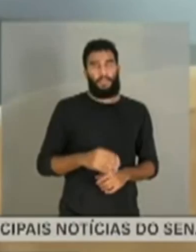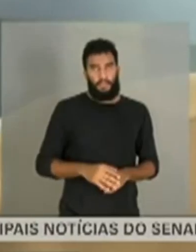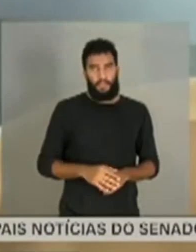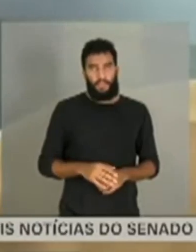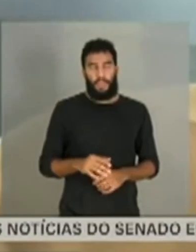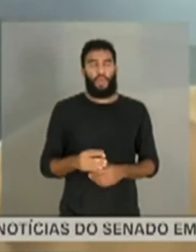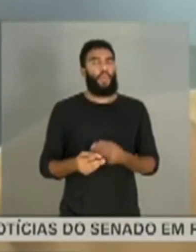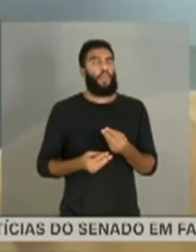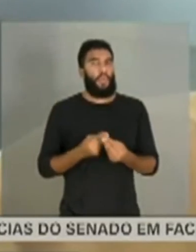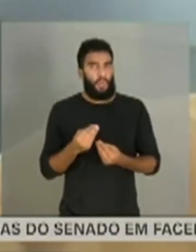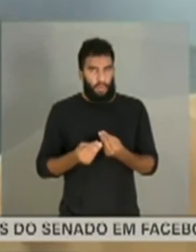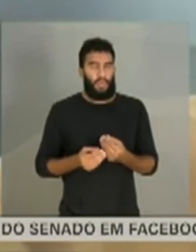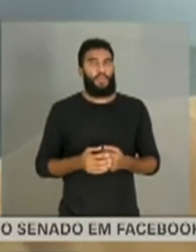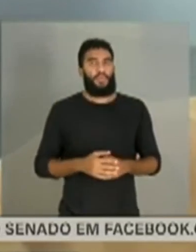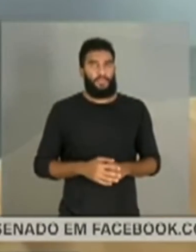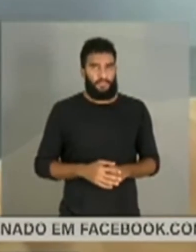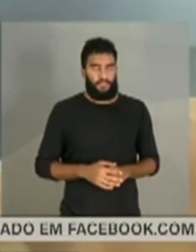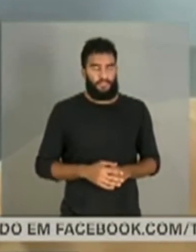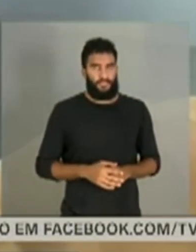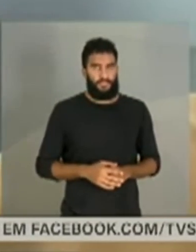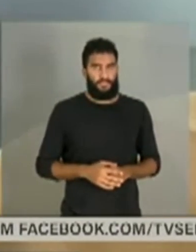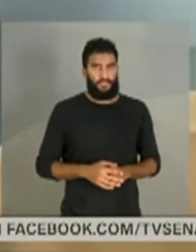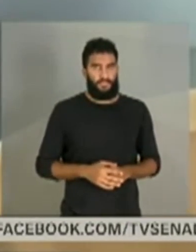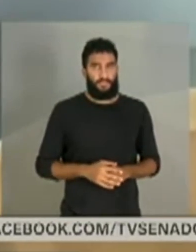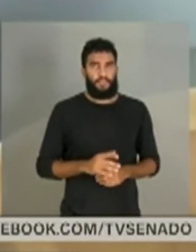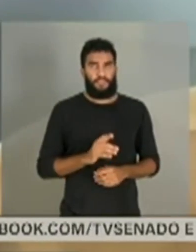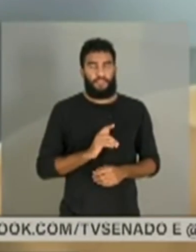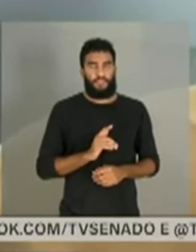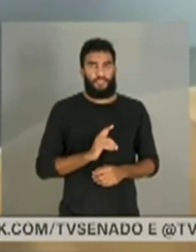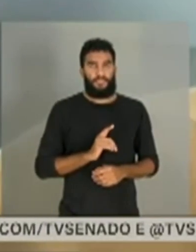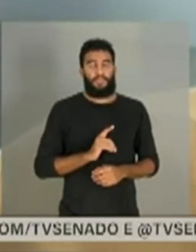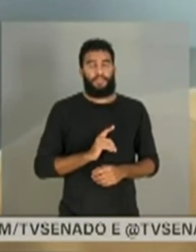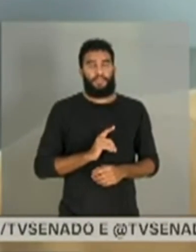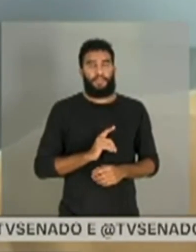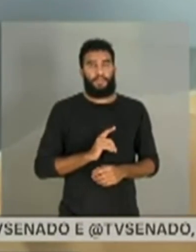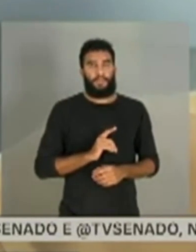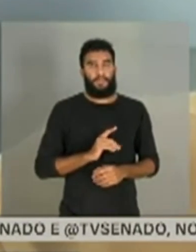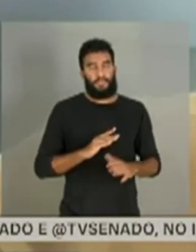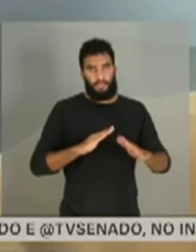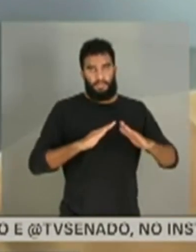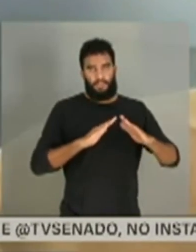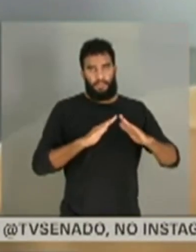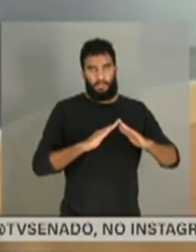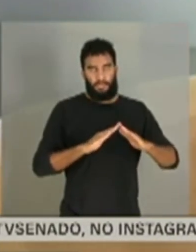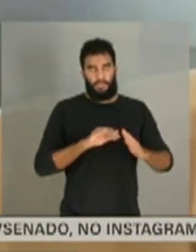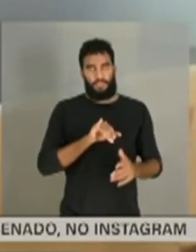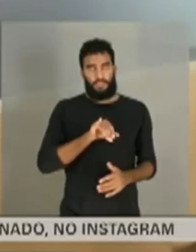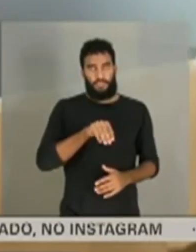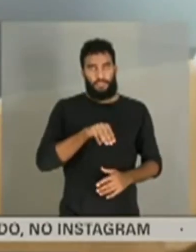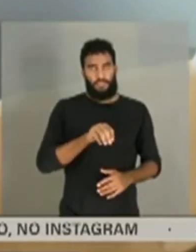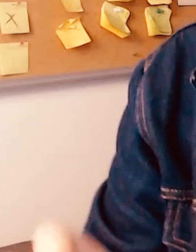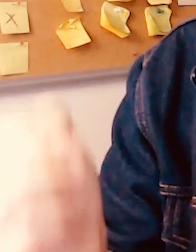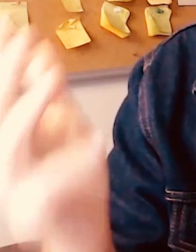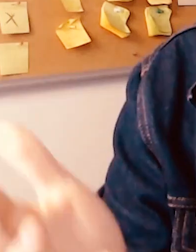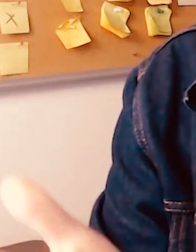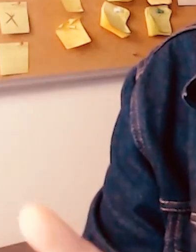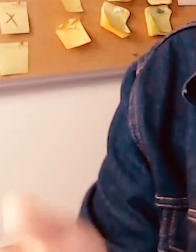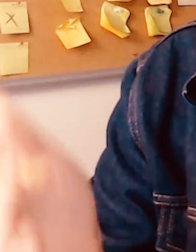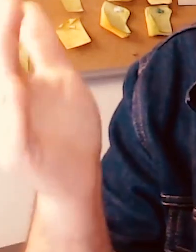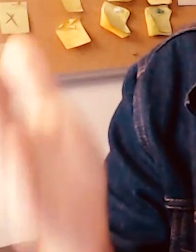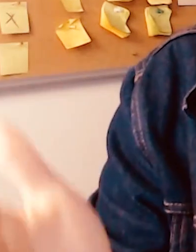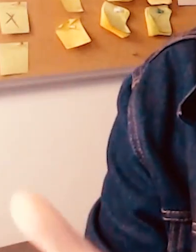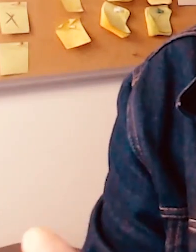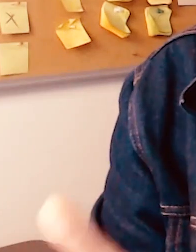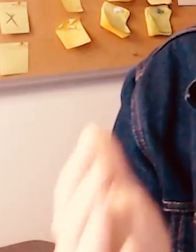através de um imóvel gigantesco em Curitiba, Tá entendendo?